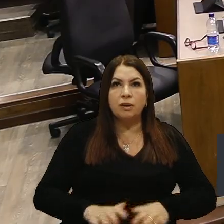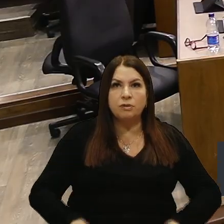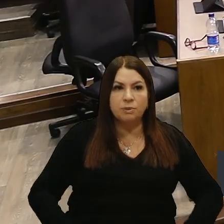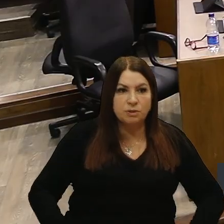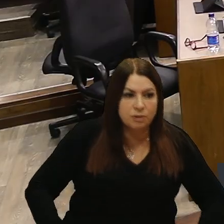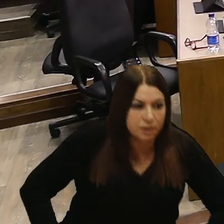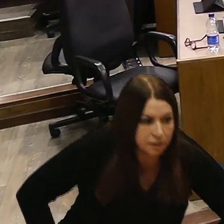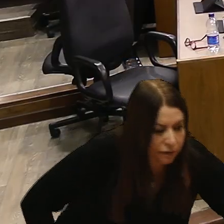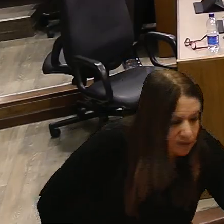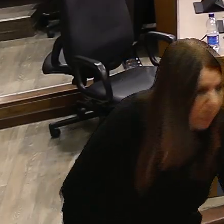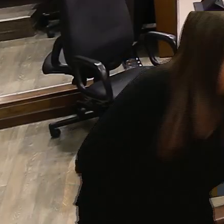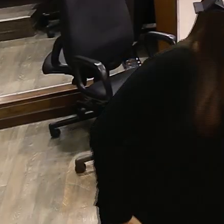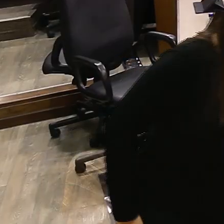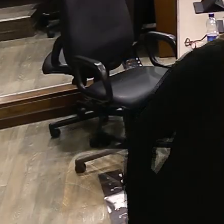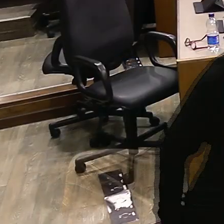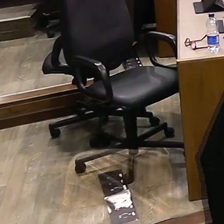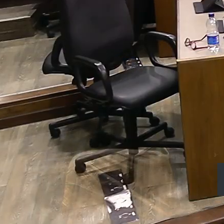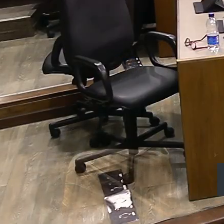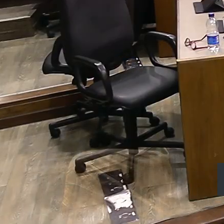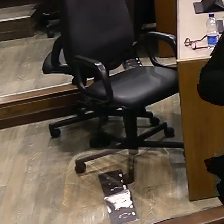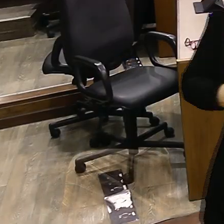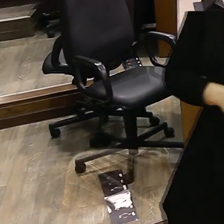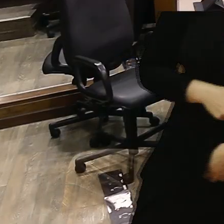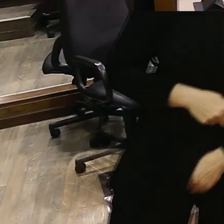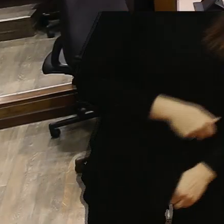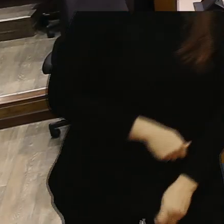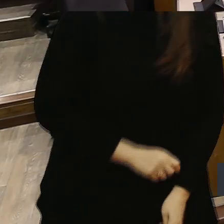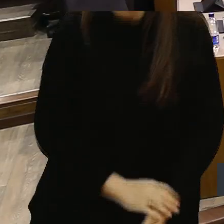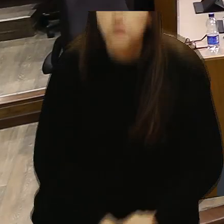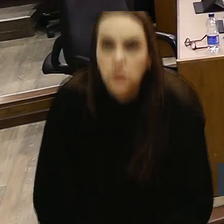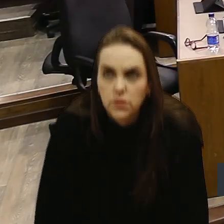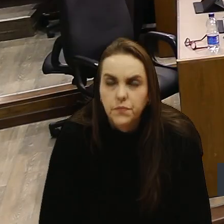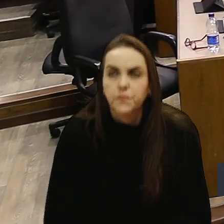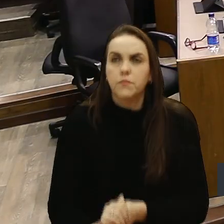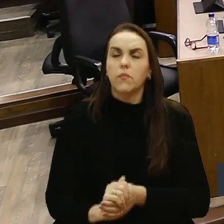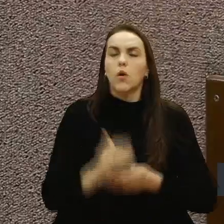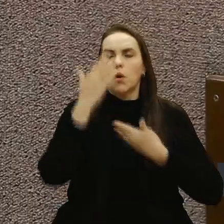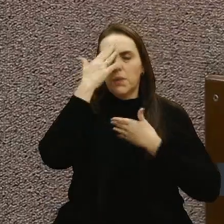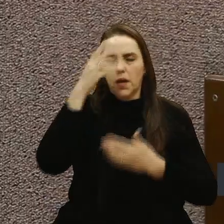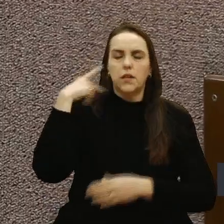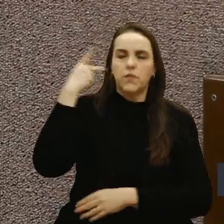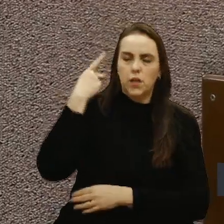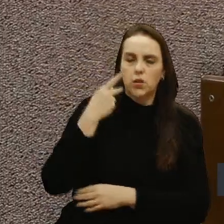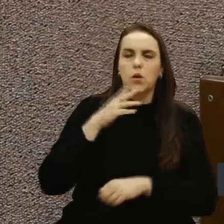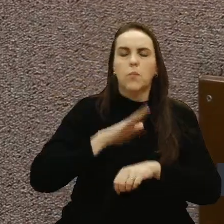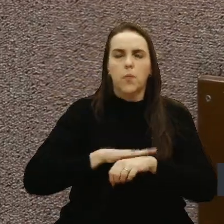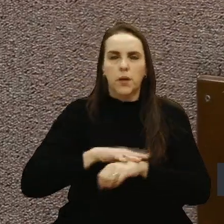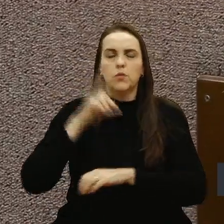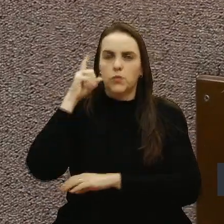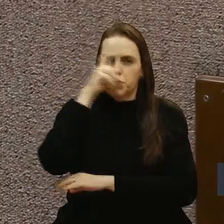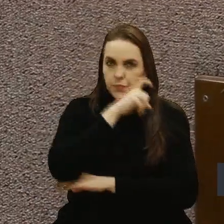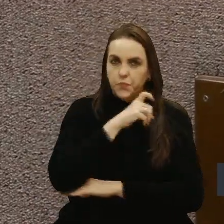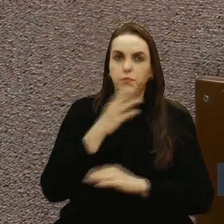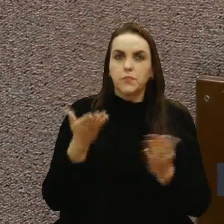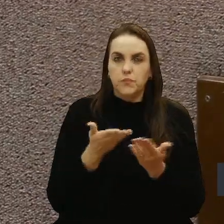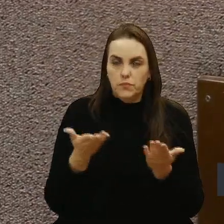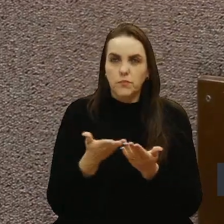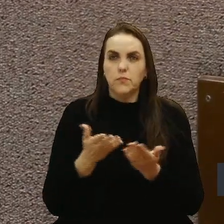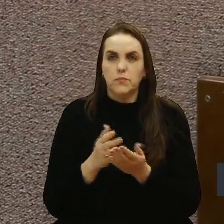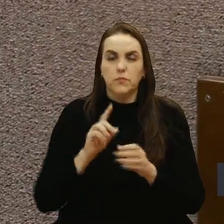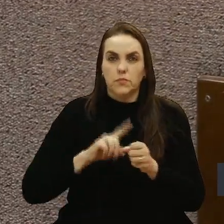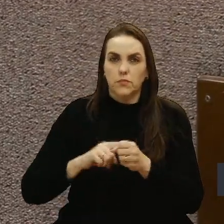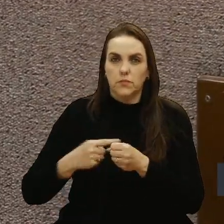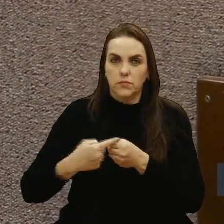Obrigado, vereador Fiuza. Parabéns por mais uma vez trazer aqui esse momento difícil, essa situação difícil que a nossa cidade